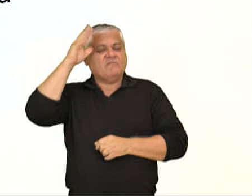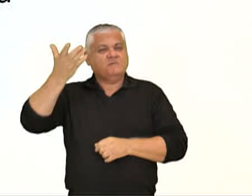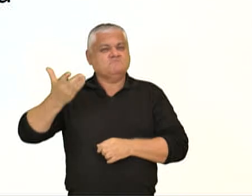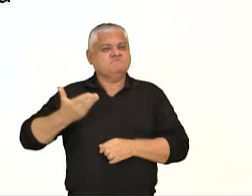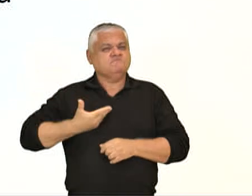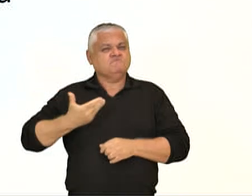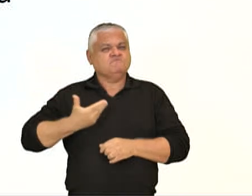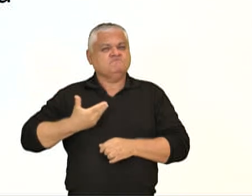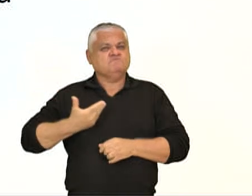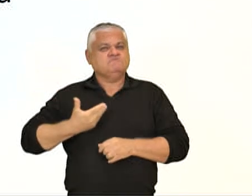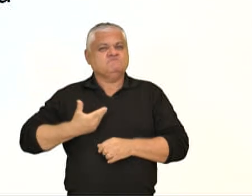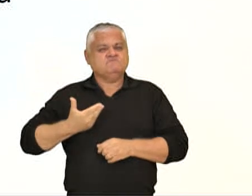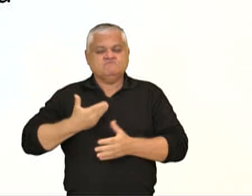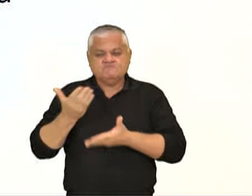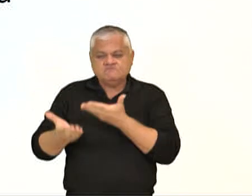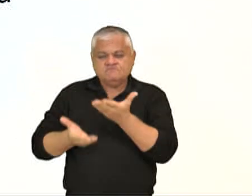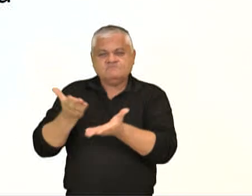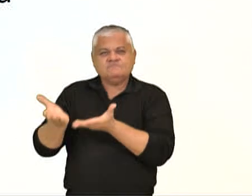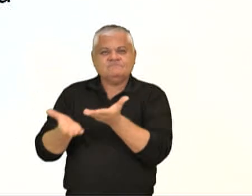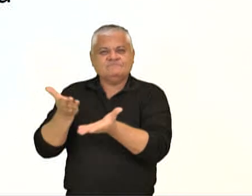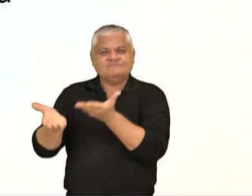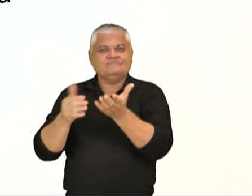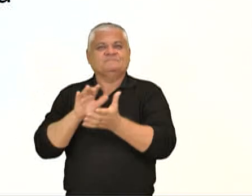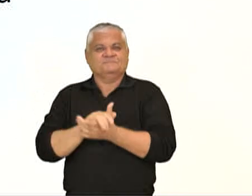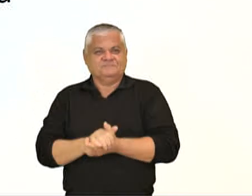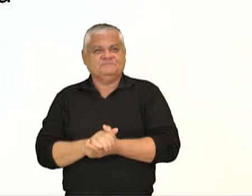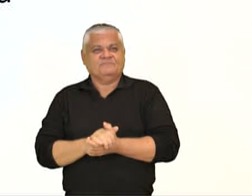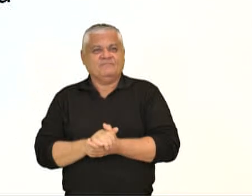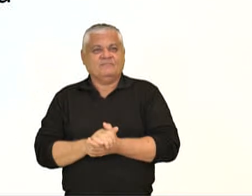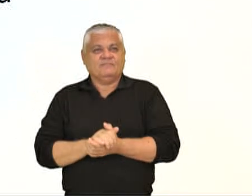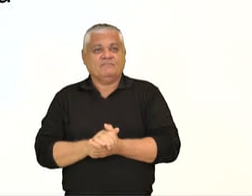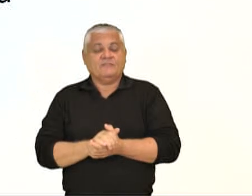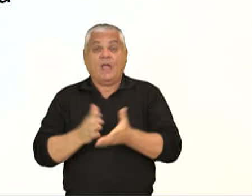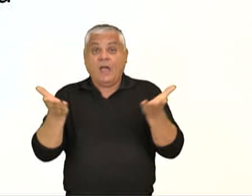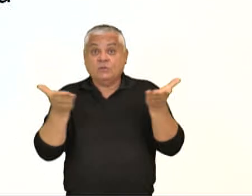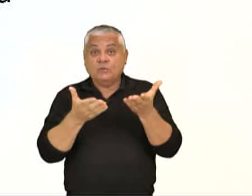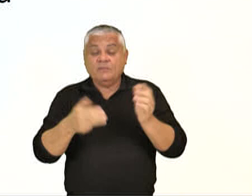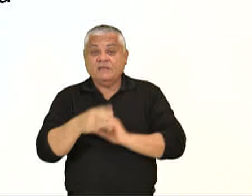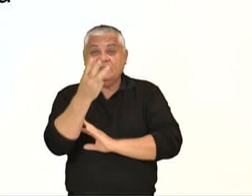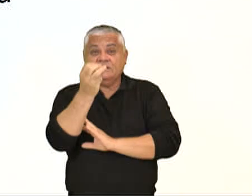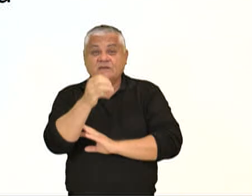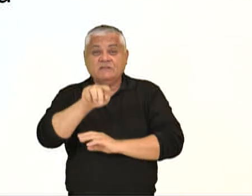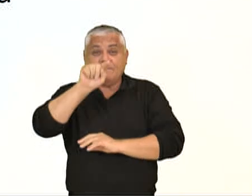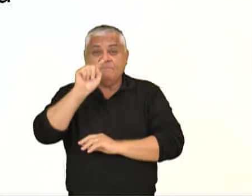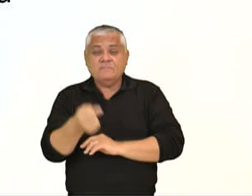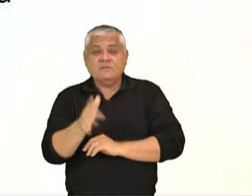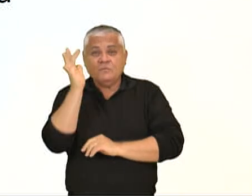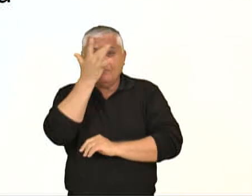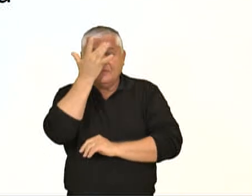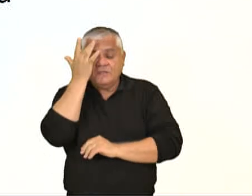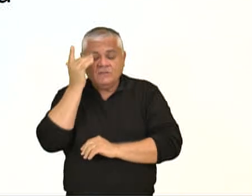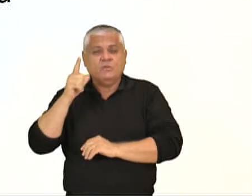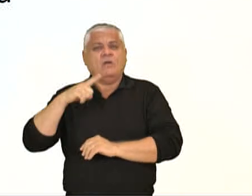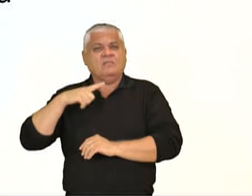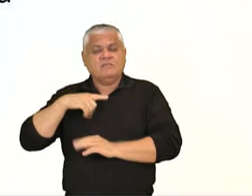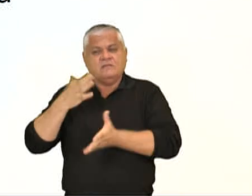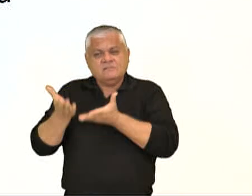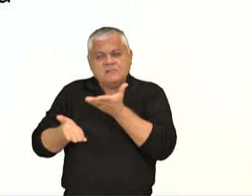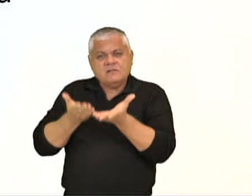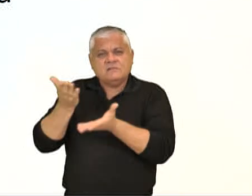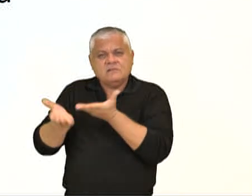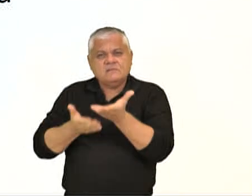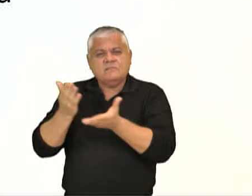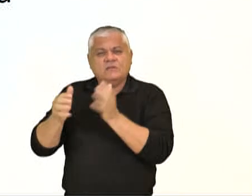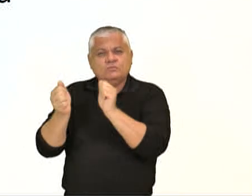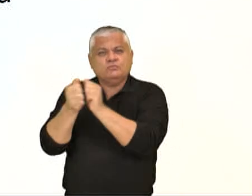da reabilitação. Atualmente, mais de 30 mil pessoas se beneficiam da ecoterapia. Caminhos da